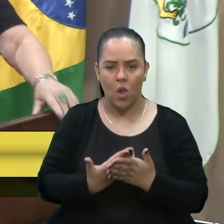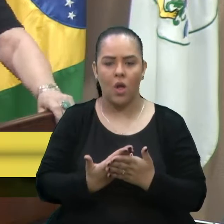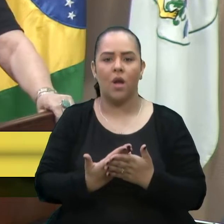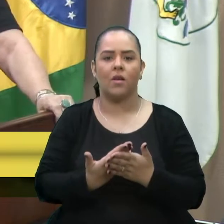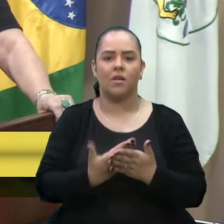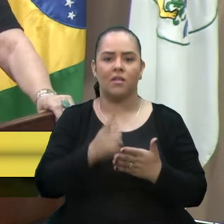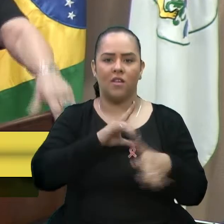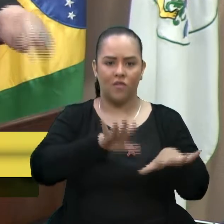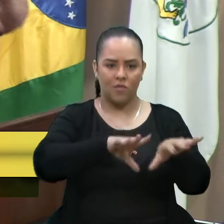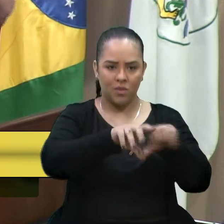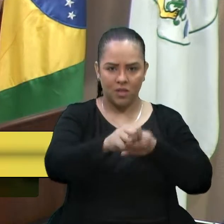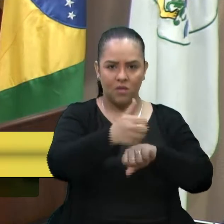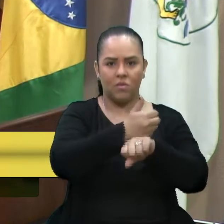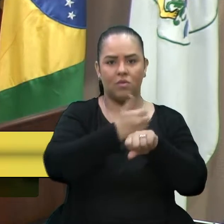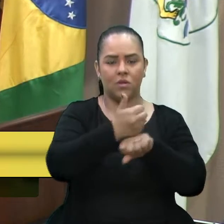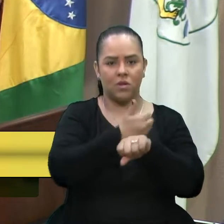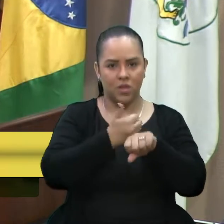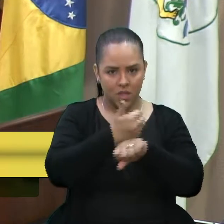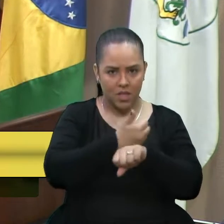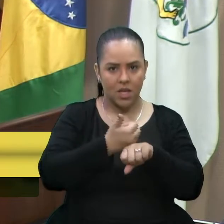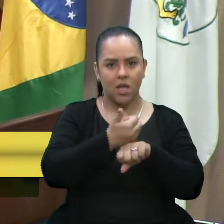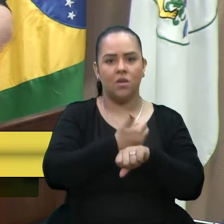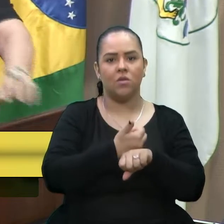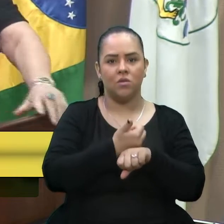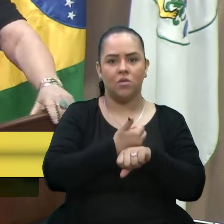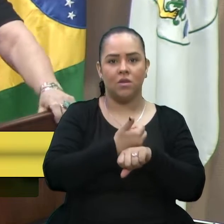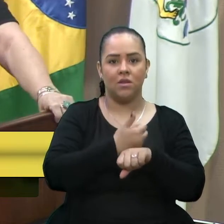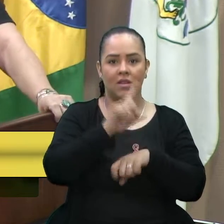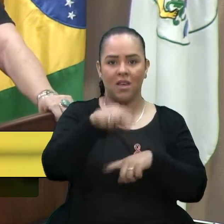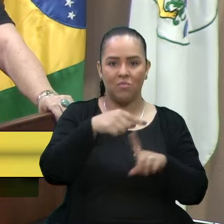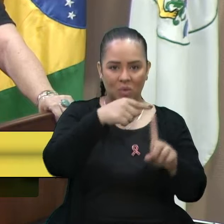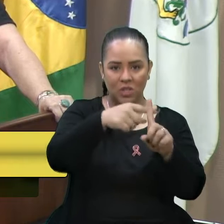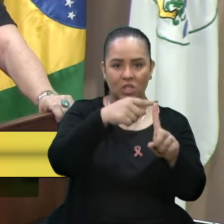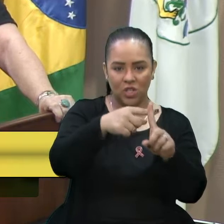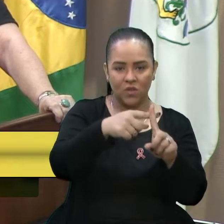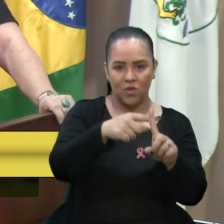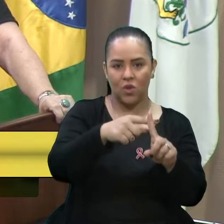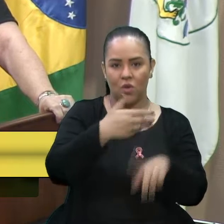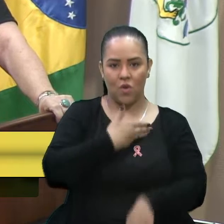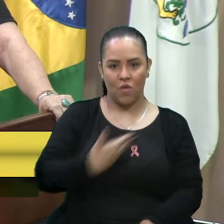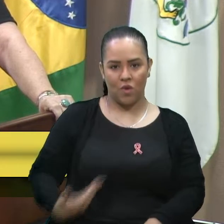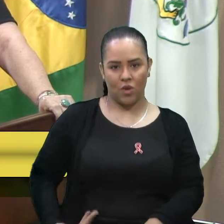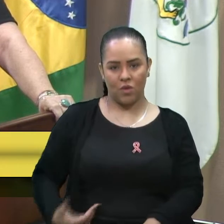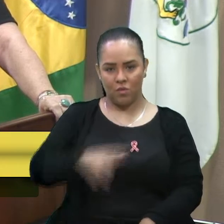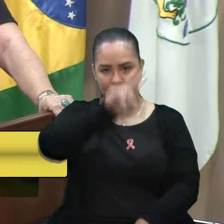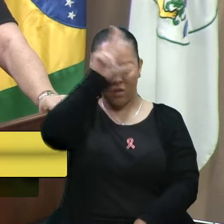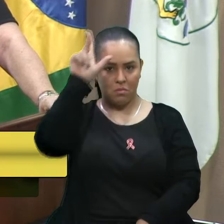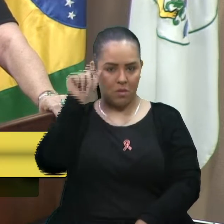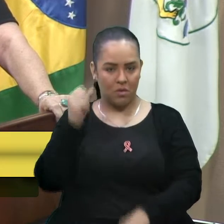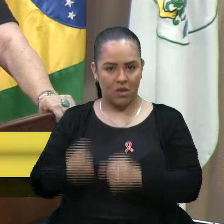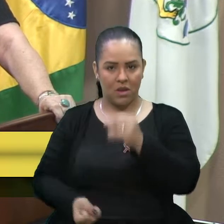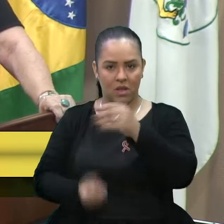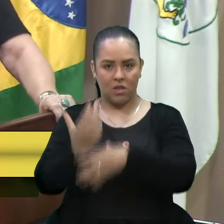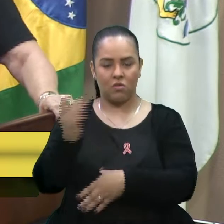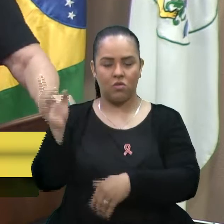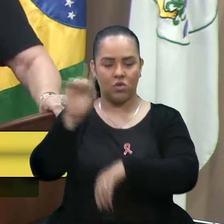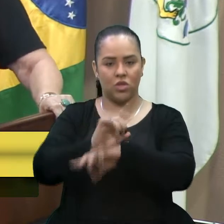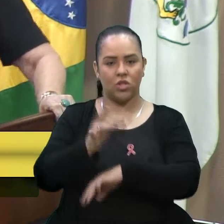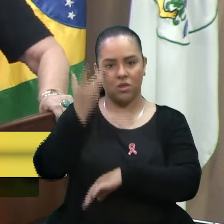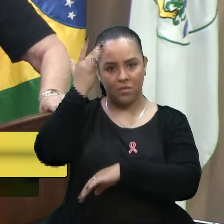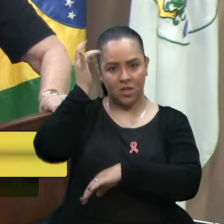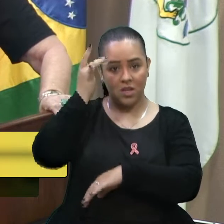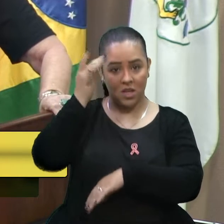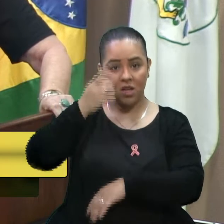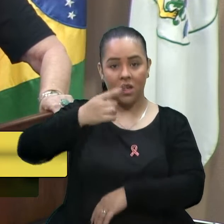formação profissional, uma iniciativa positiva que o governo municipal está lançando no dia de amanhã. Então, nós temos